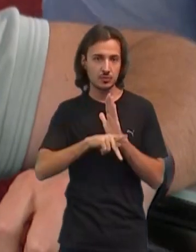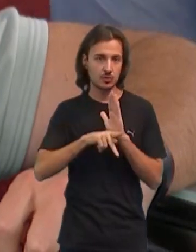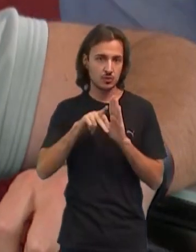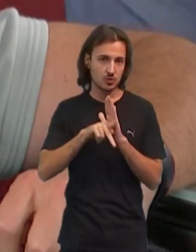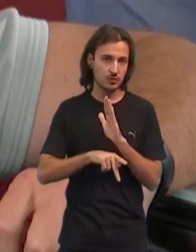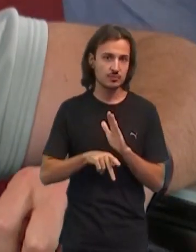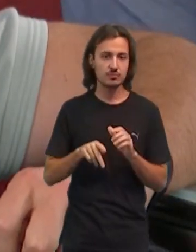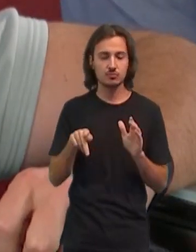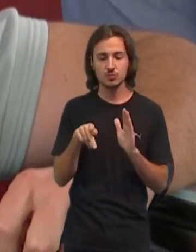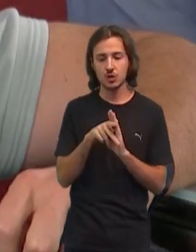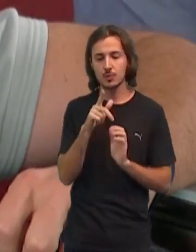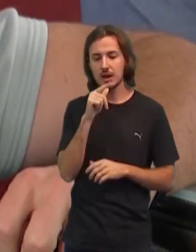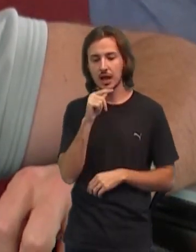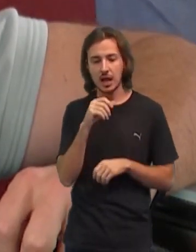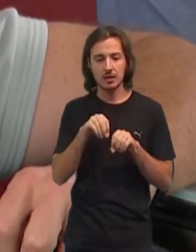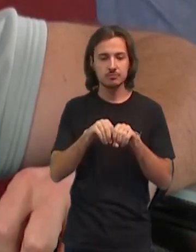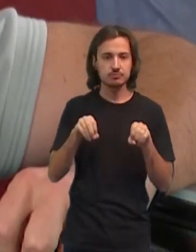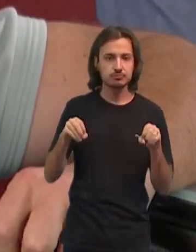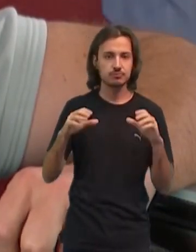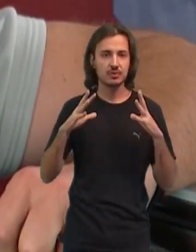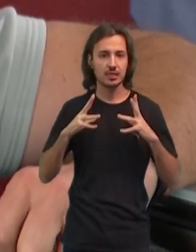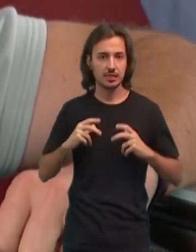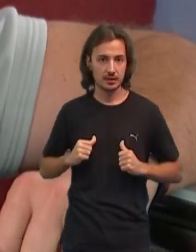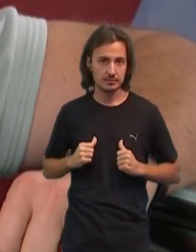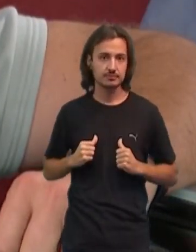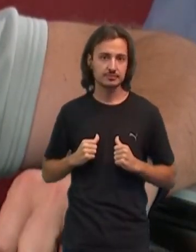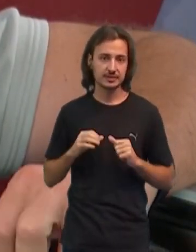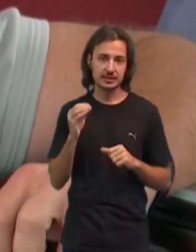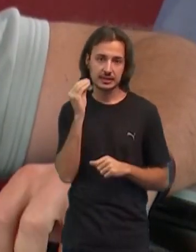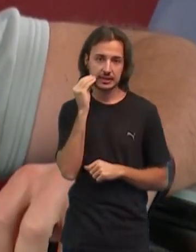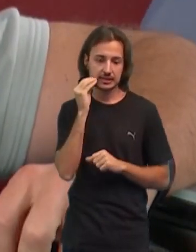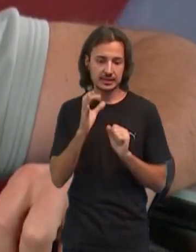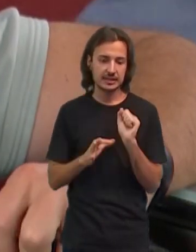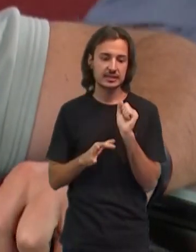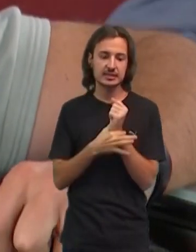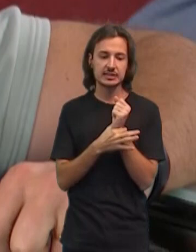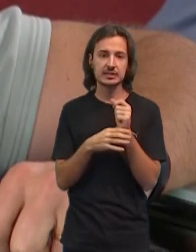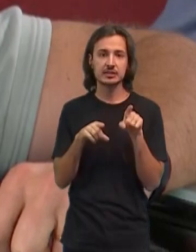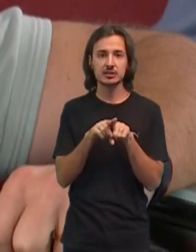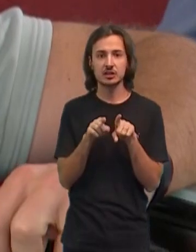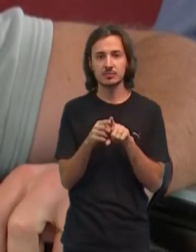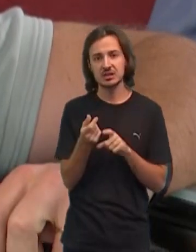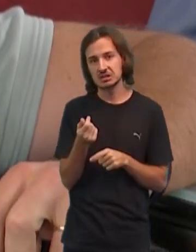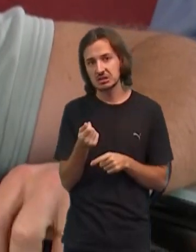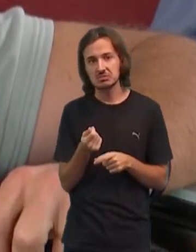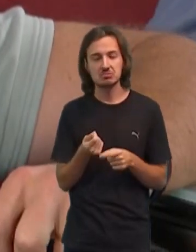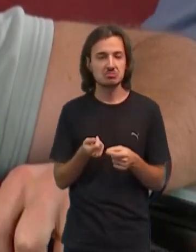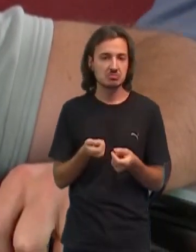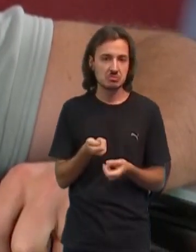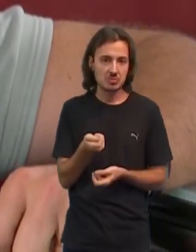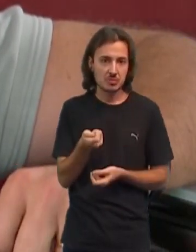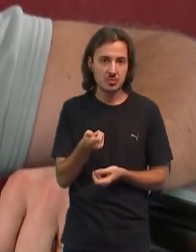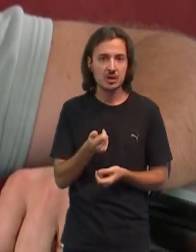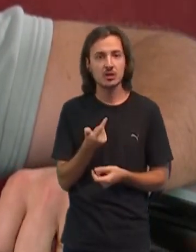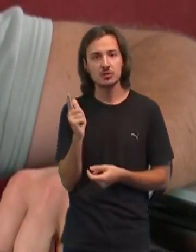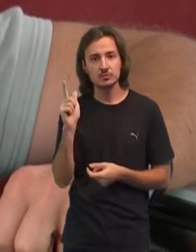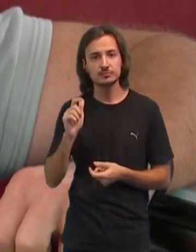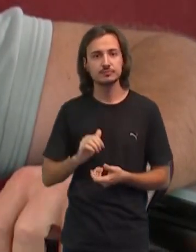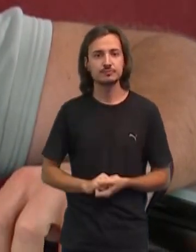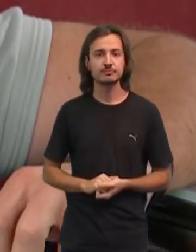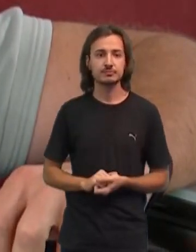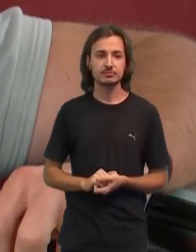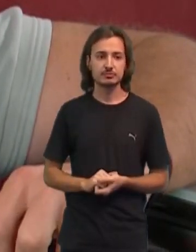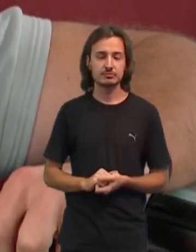a oferecer garantias e dar outras providências. A alteração se faz necessária face à promulgação da